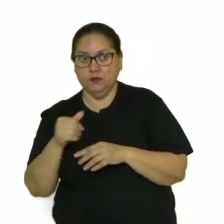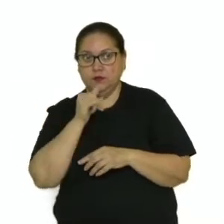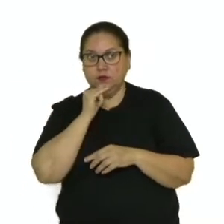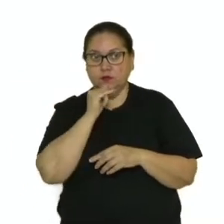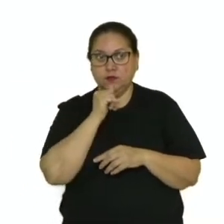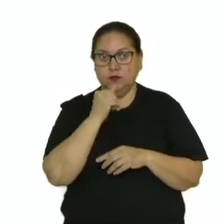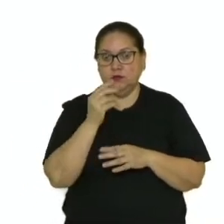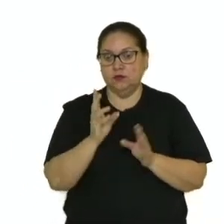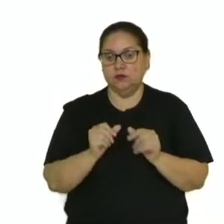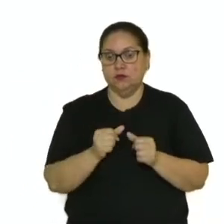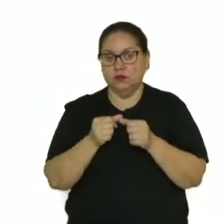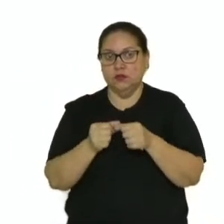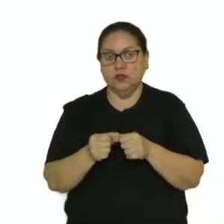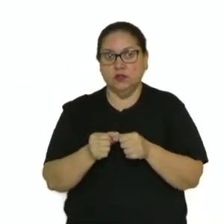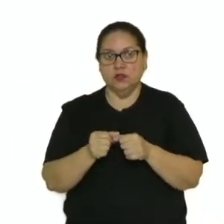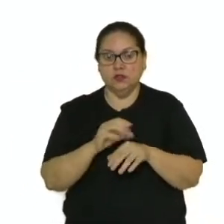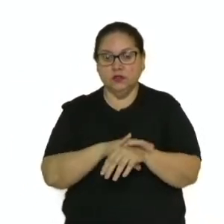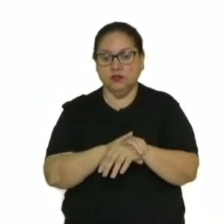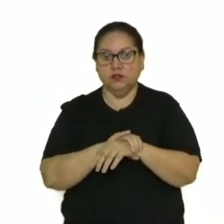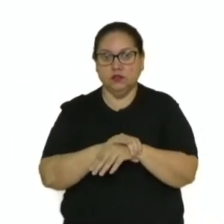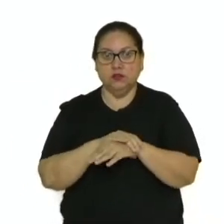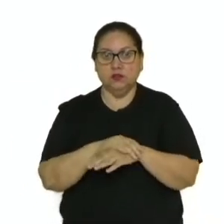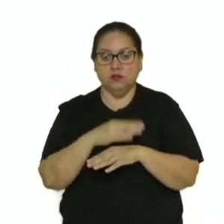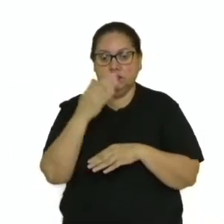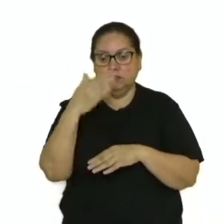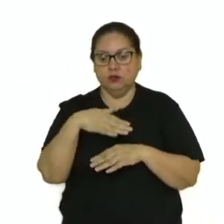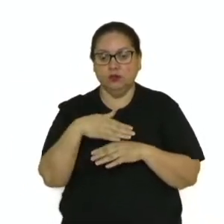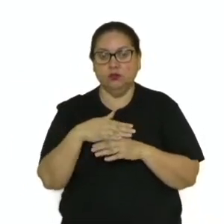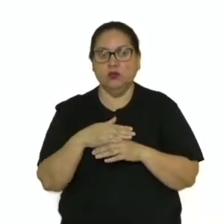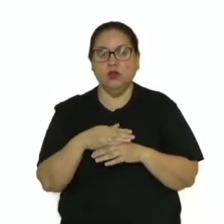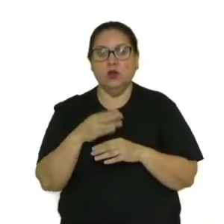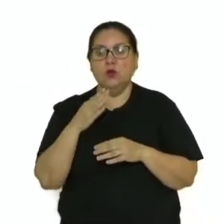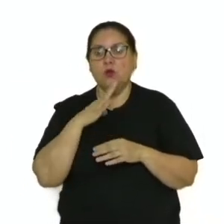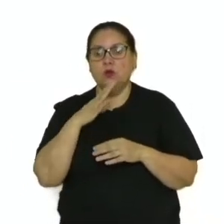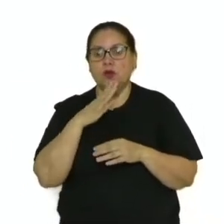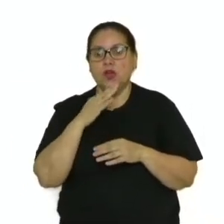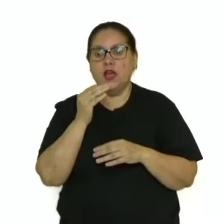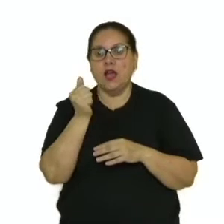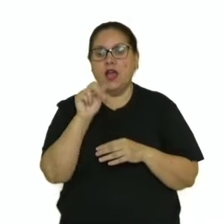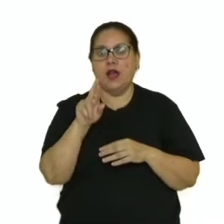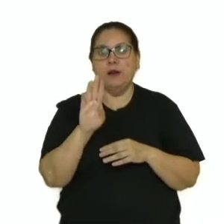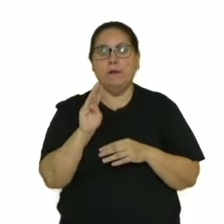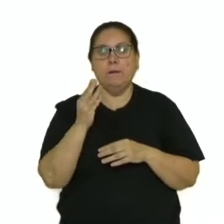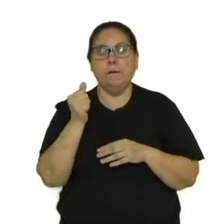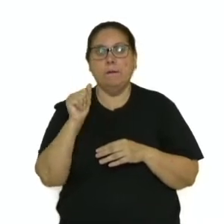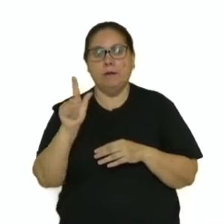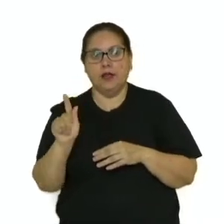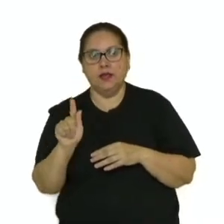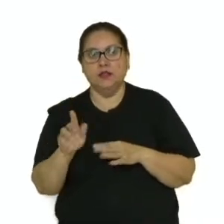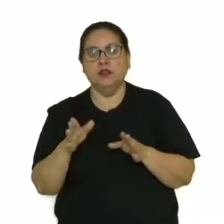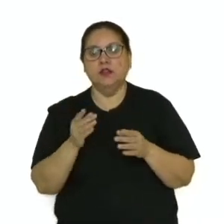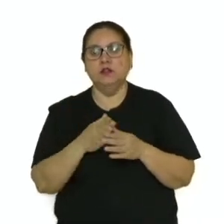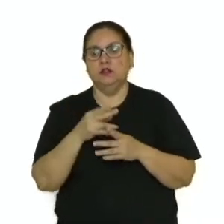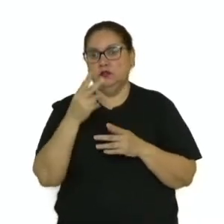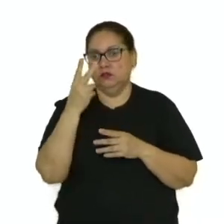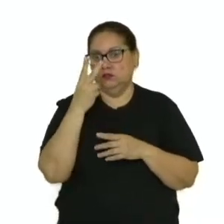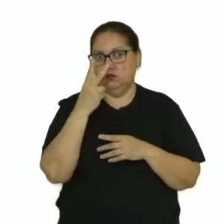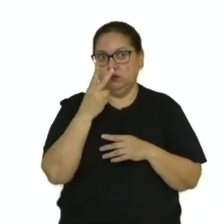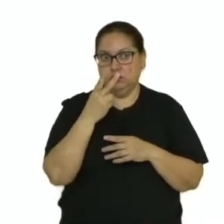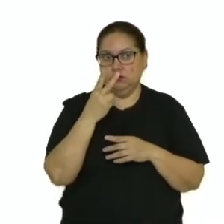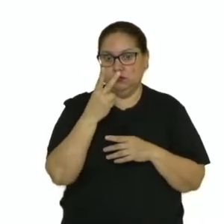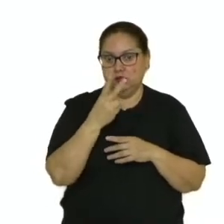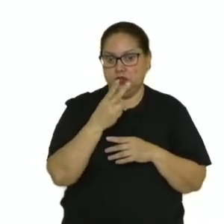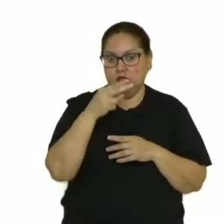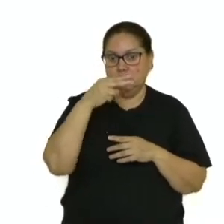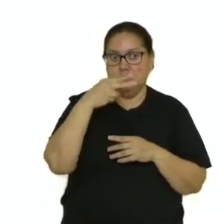exemplo é o dispositivo de segurança presente em muitos automóveis, que a gente conhece como airbag. Acontece dessa forma, né? Então a gente tem aqui um